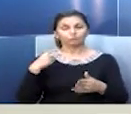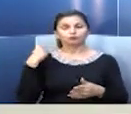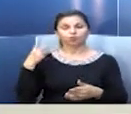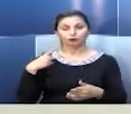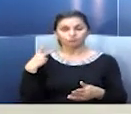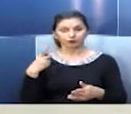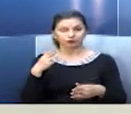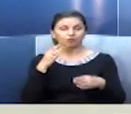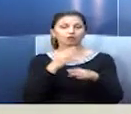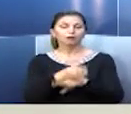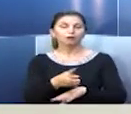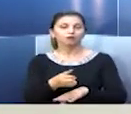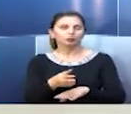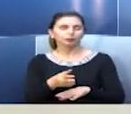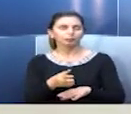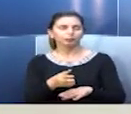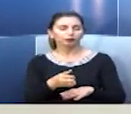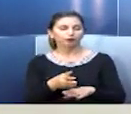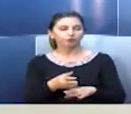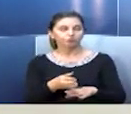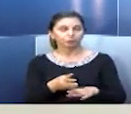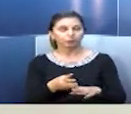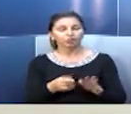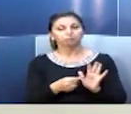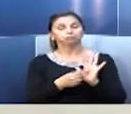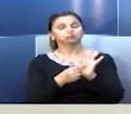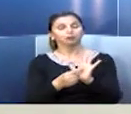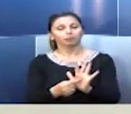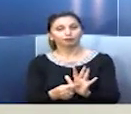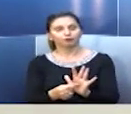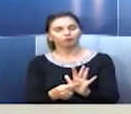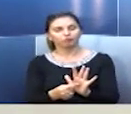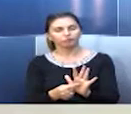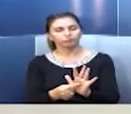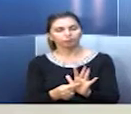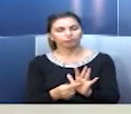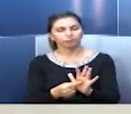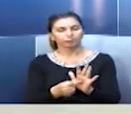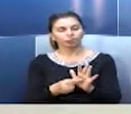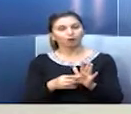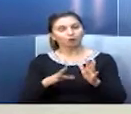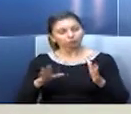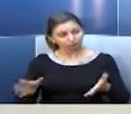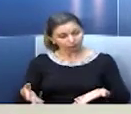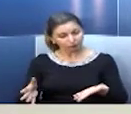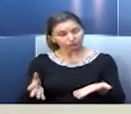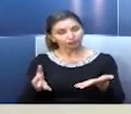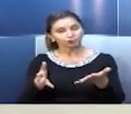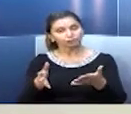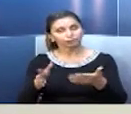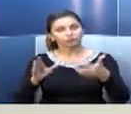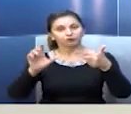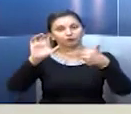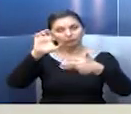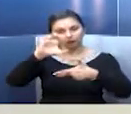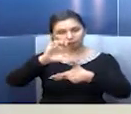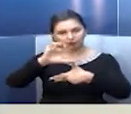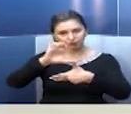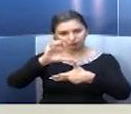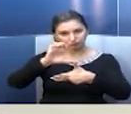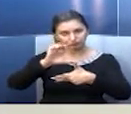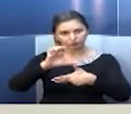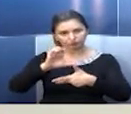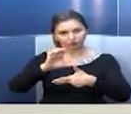que aprove a presente indicação, a fim de incentivar o Poder Executivo Estadual na